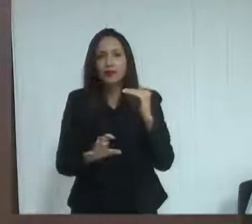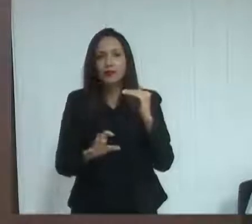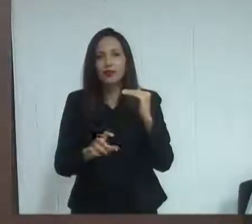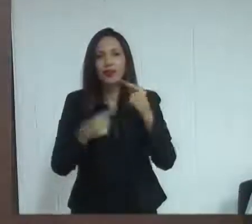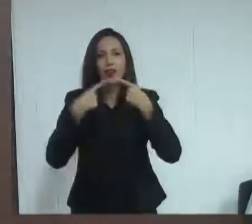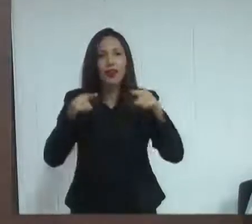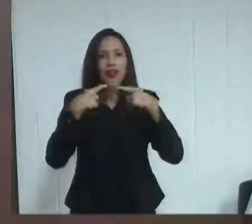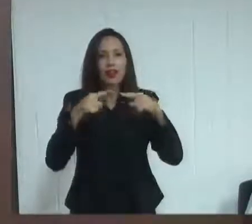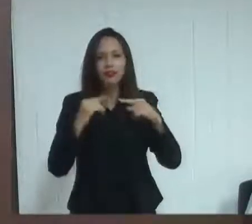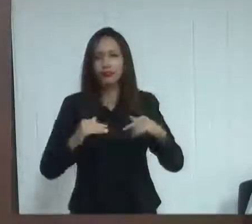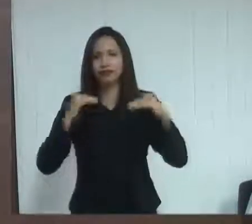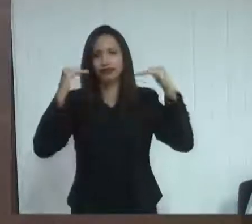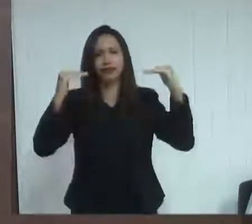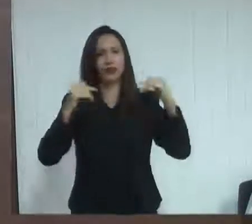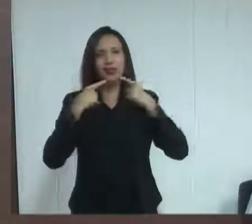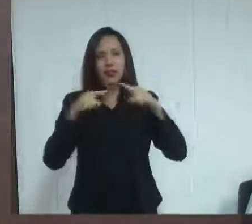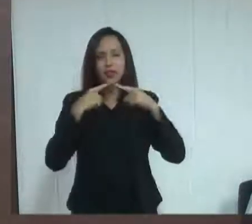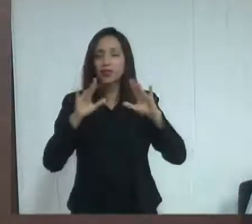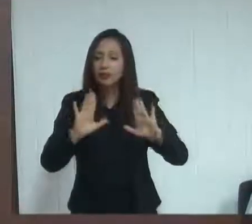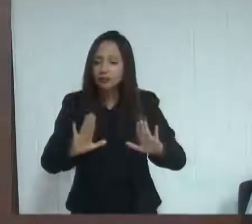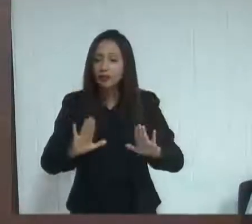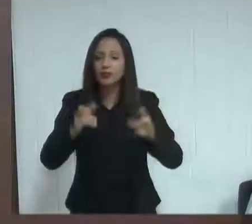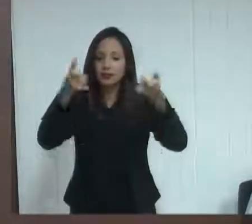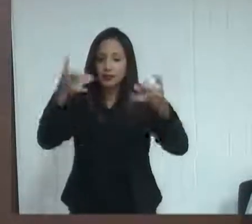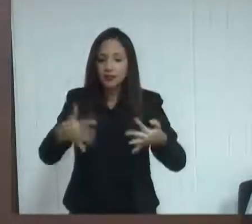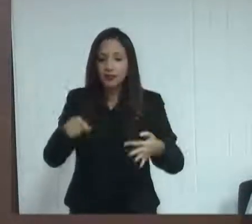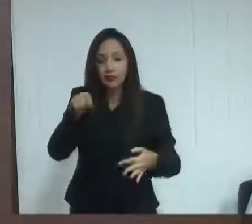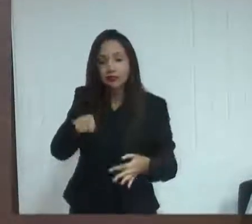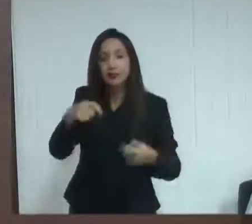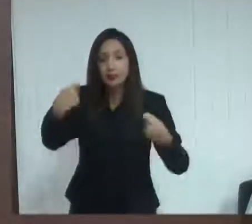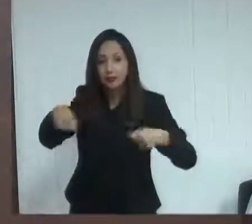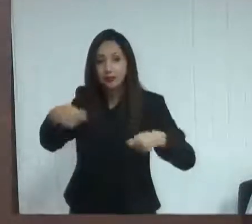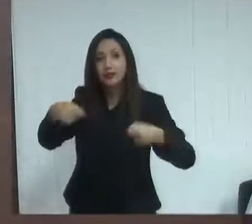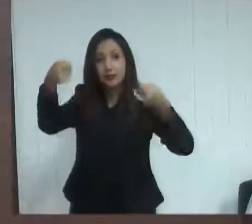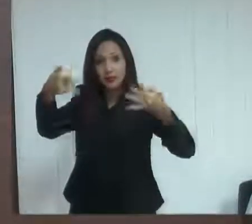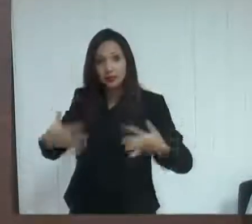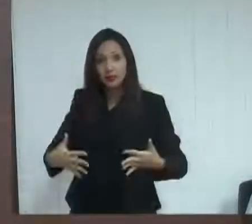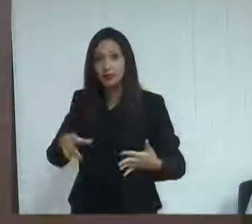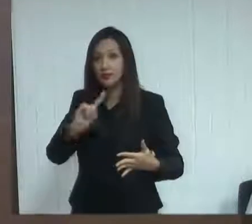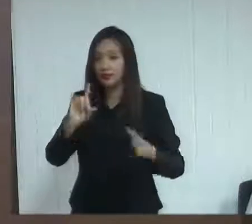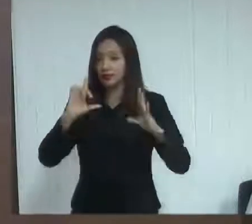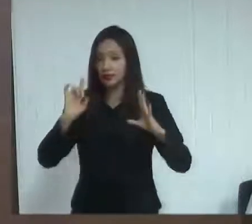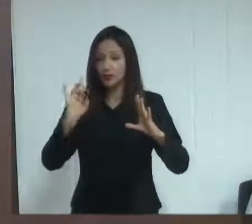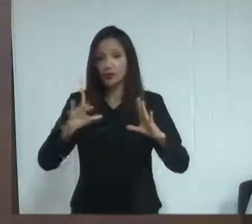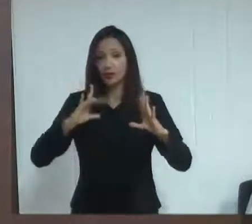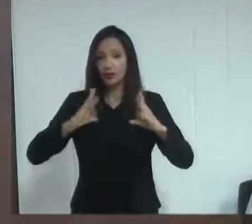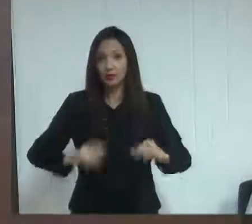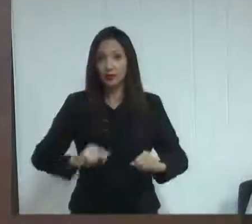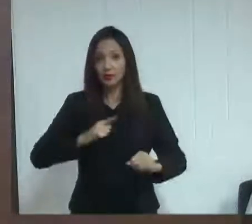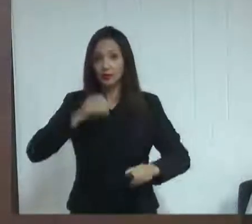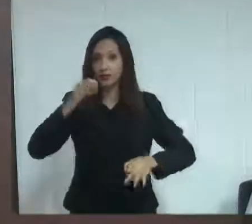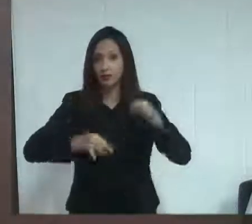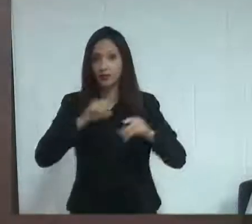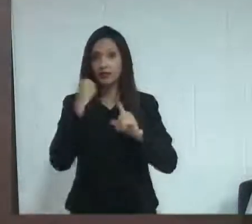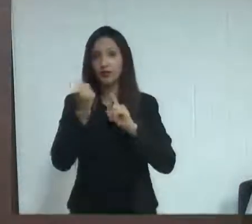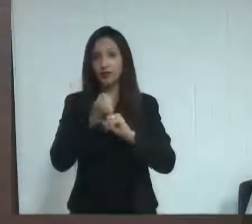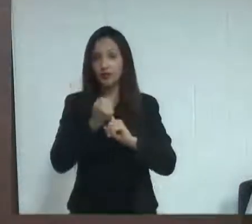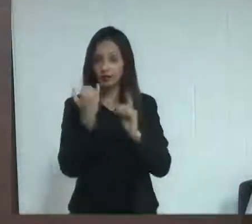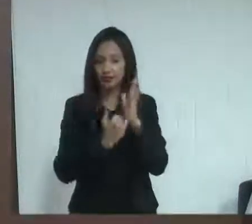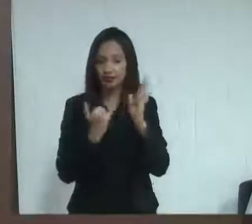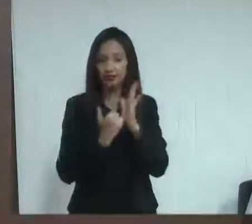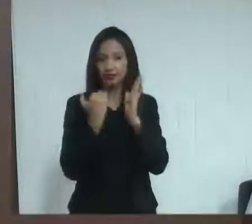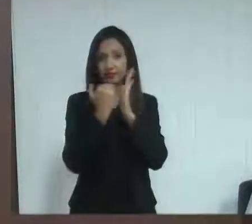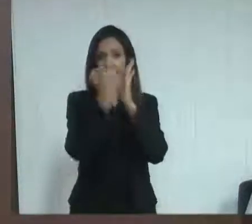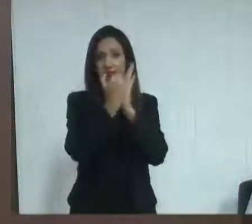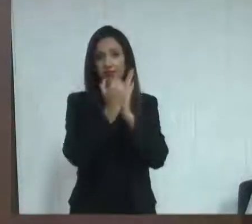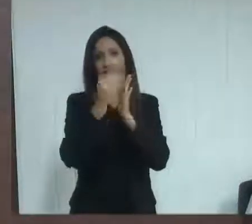sem deixar de colocar o dedo na ferida naquilo que tem que ser colocado. Não se trata de justiça social e tributária, porque justiça social e tributária a